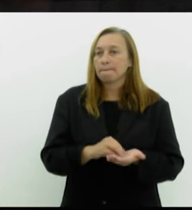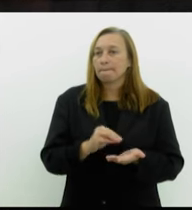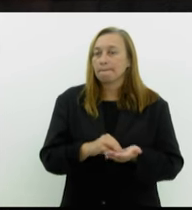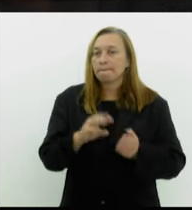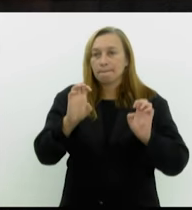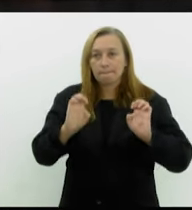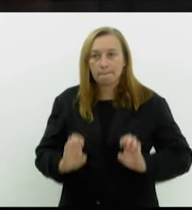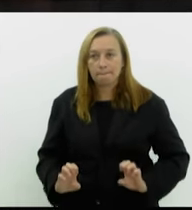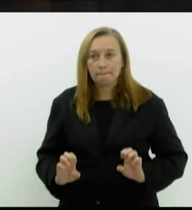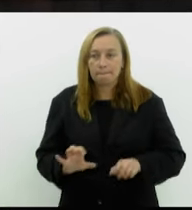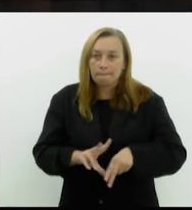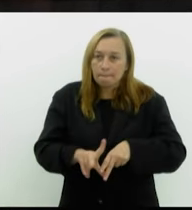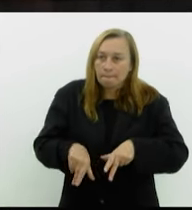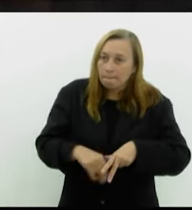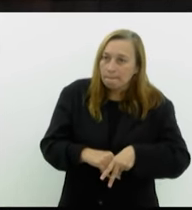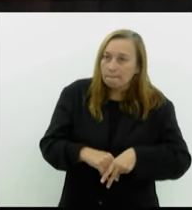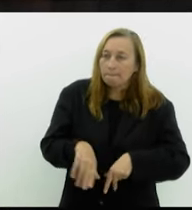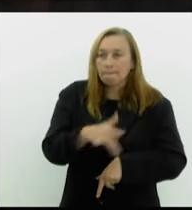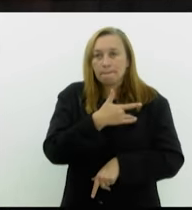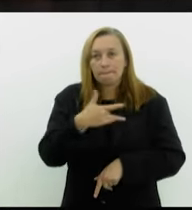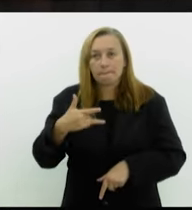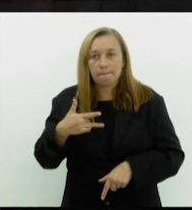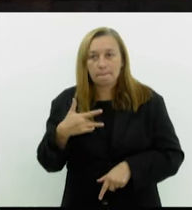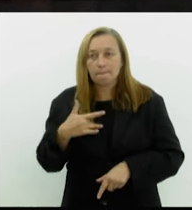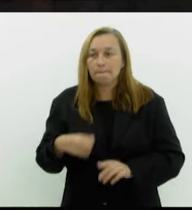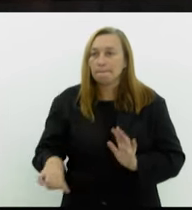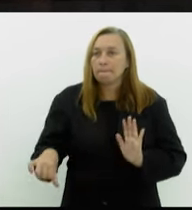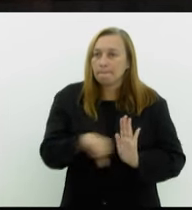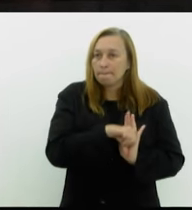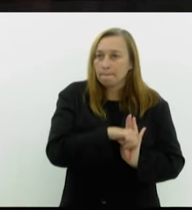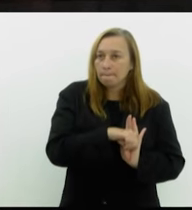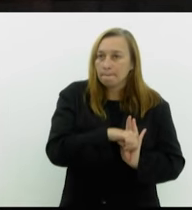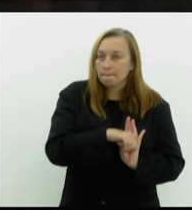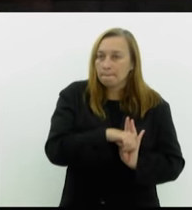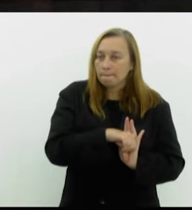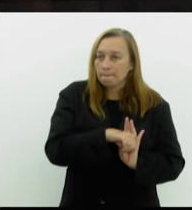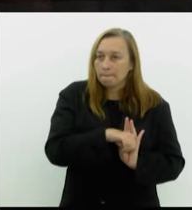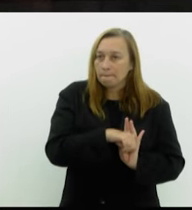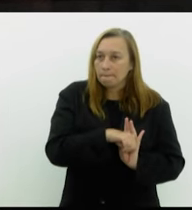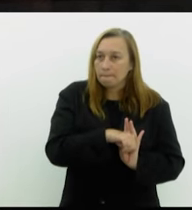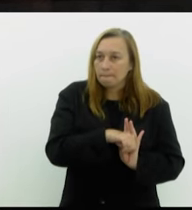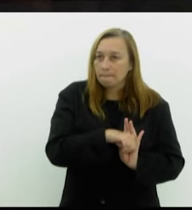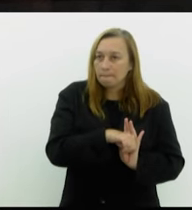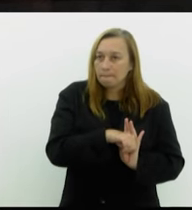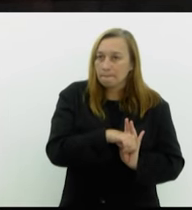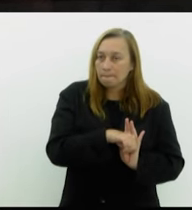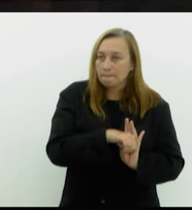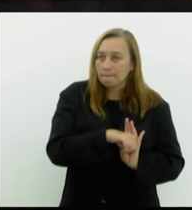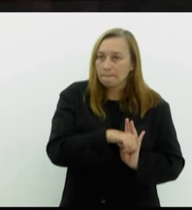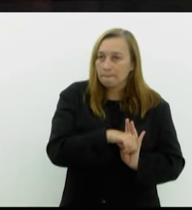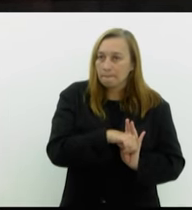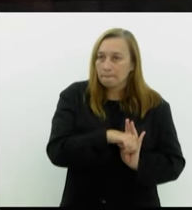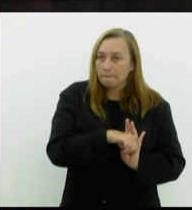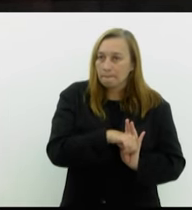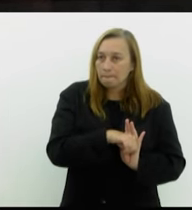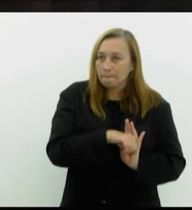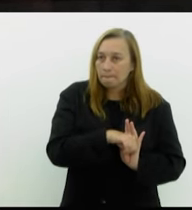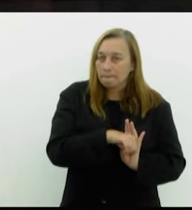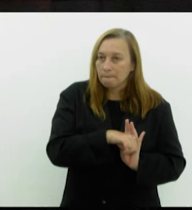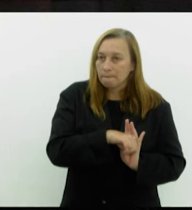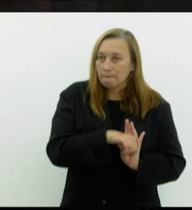corrupção na saúde deveria ser crime hediondo. Deveria ser crime